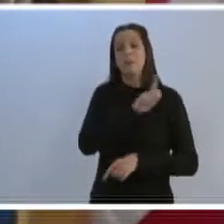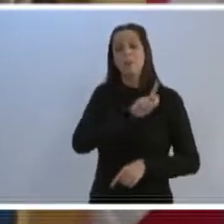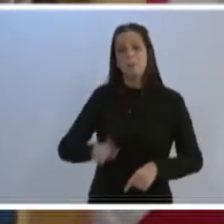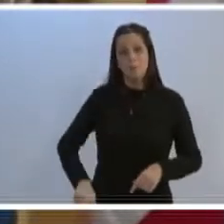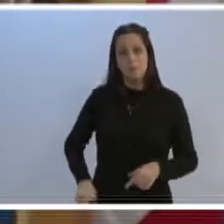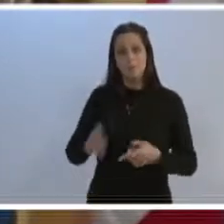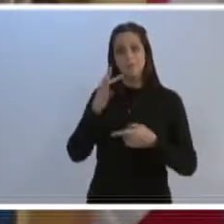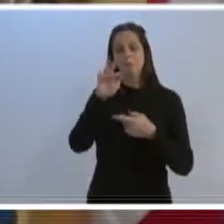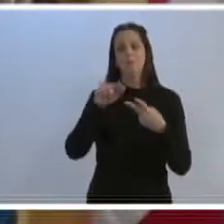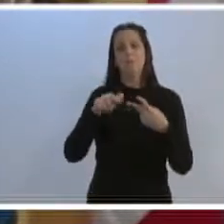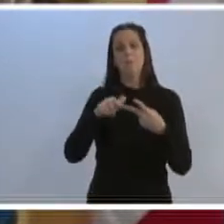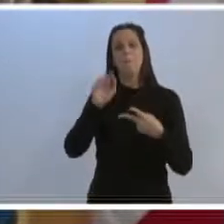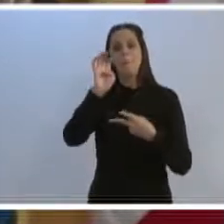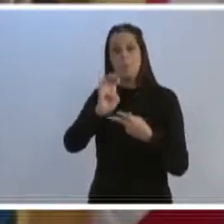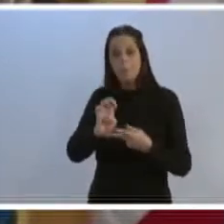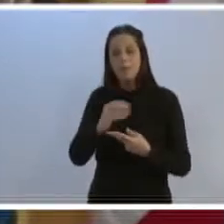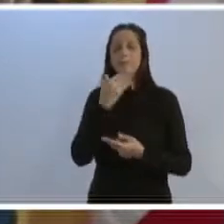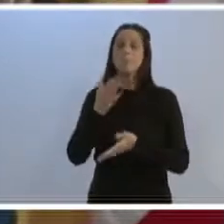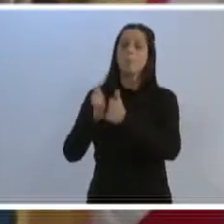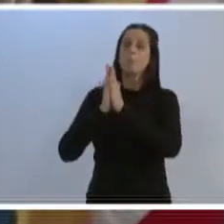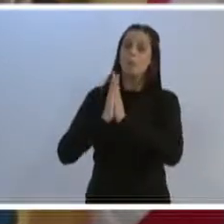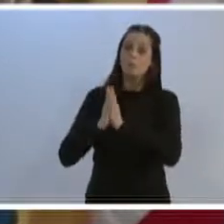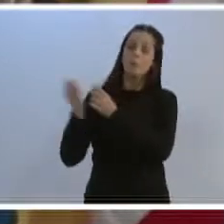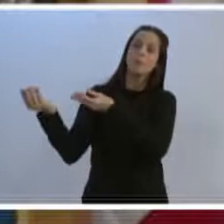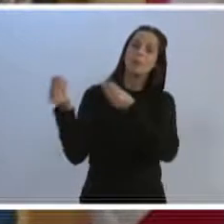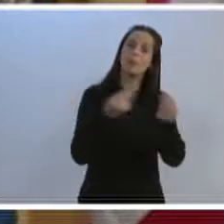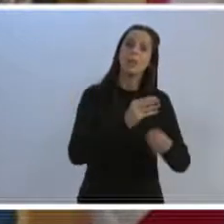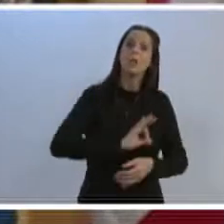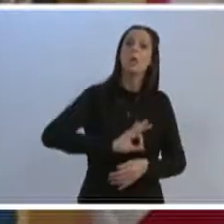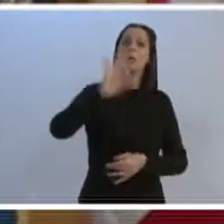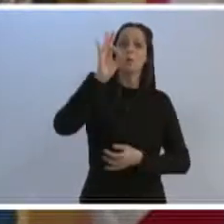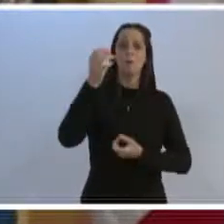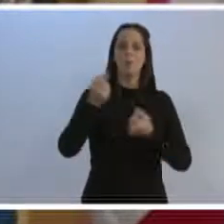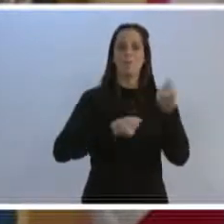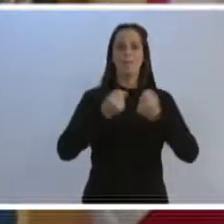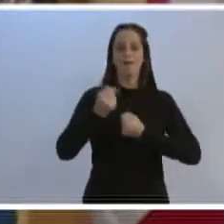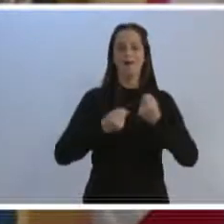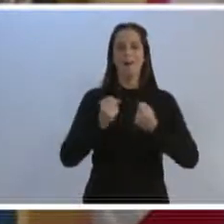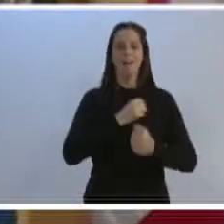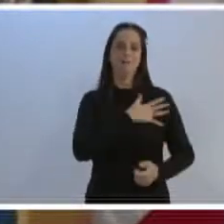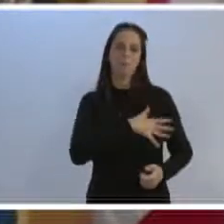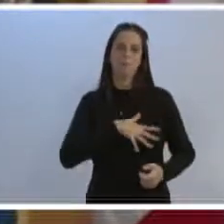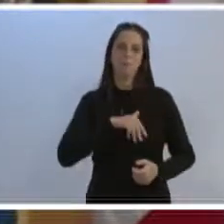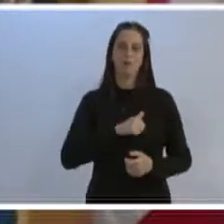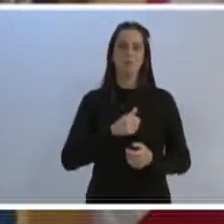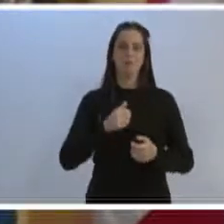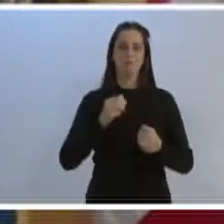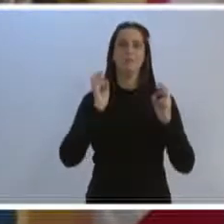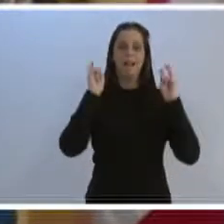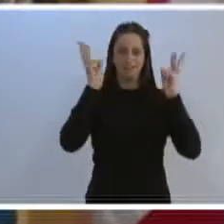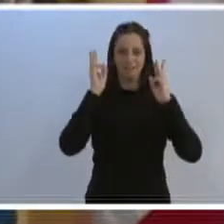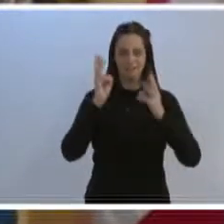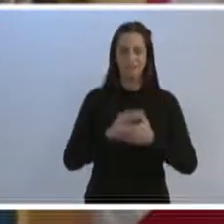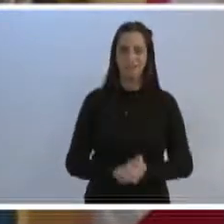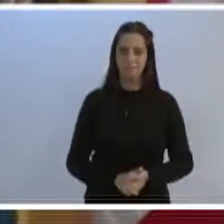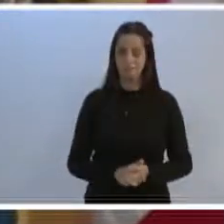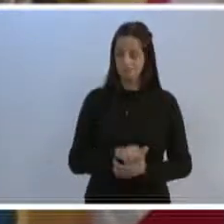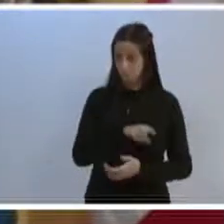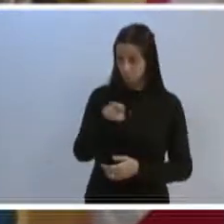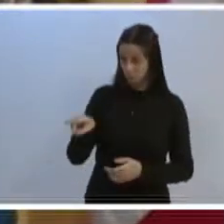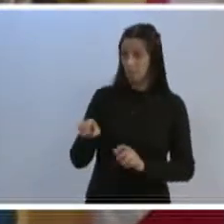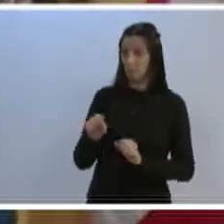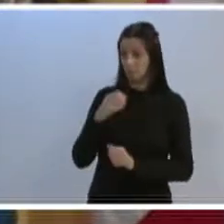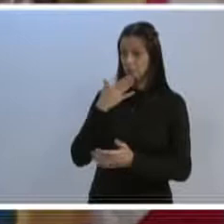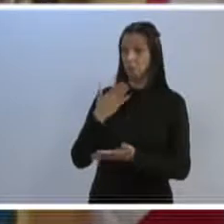renovação dessa frota para fazerem o atendimento às pessoas aqui da nossa cidade pasmem os senhores